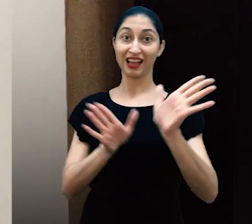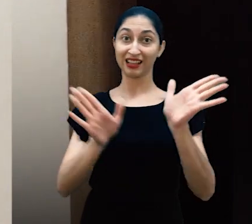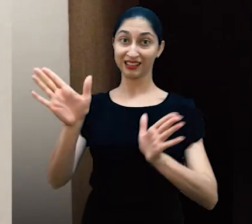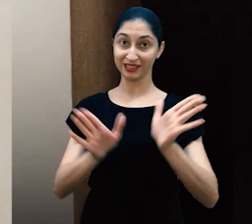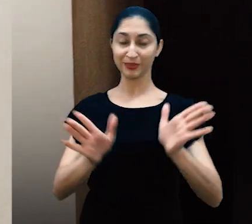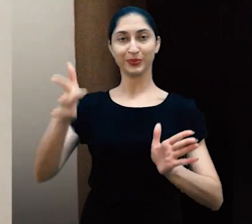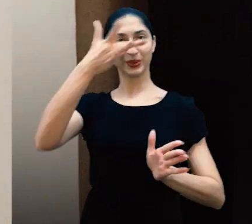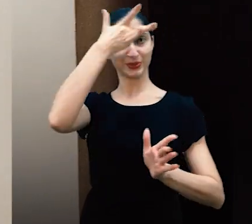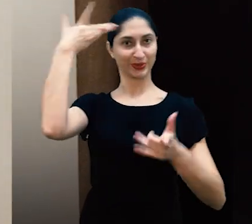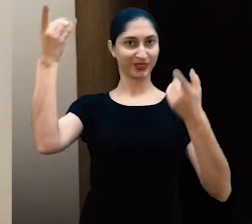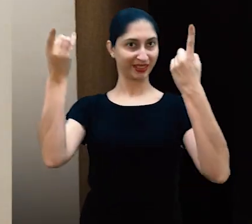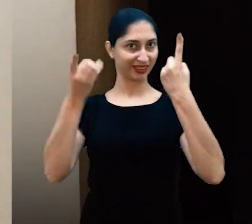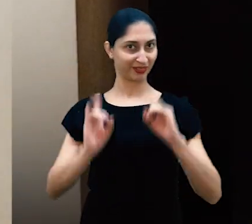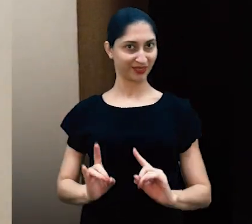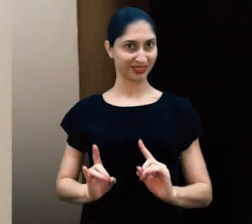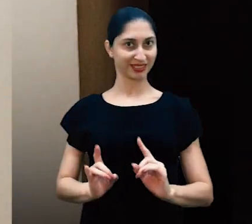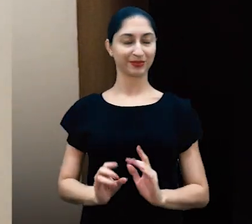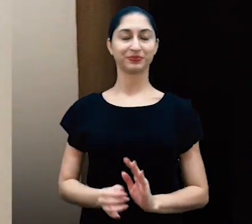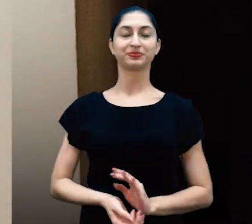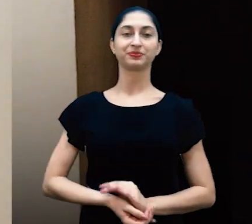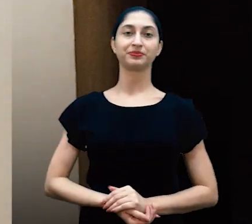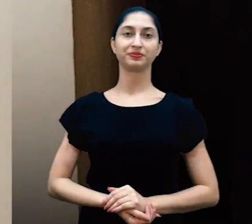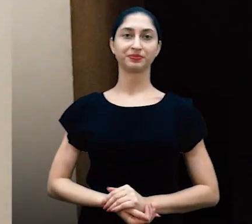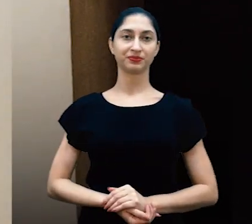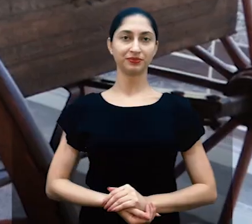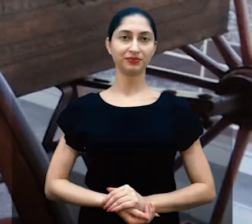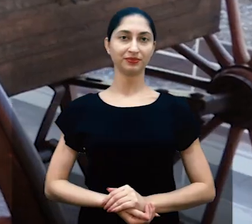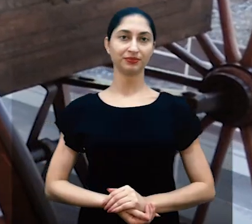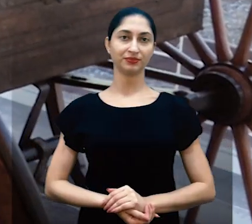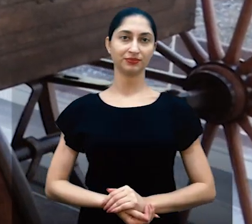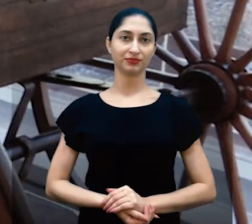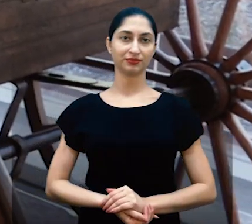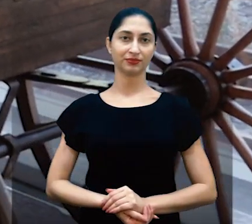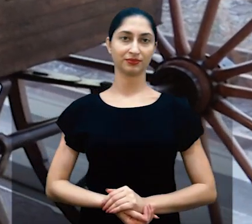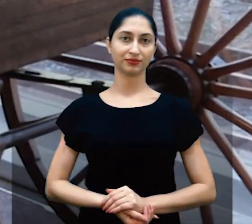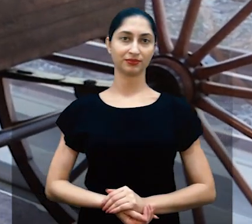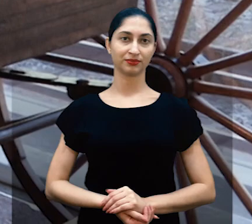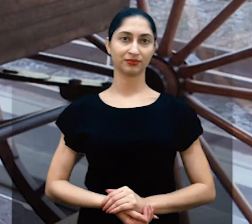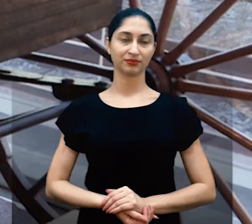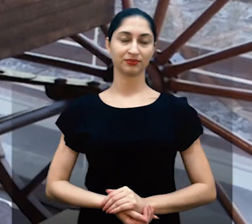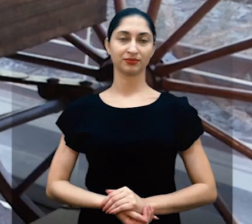acessibilidade às pessoas portadoras de deficiências.